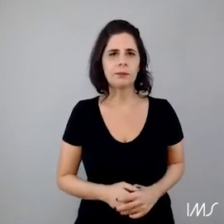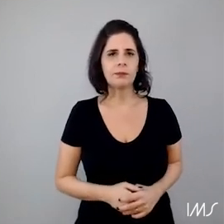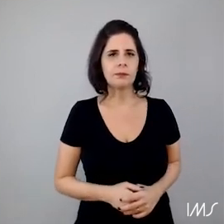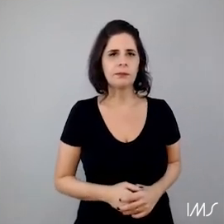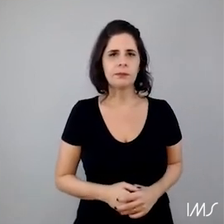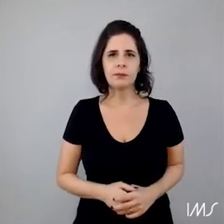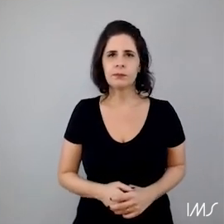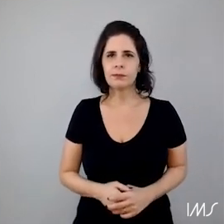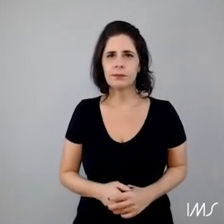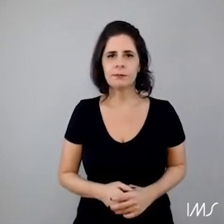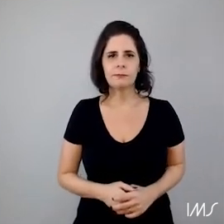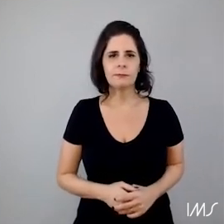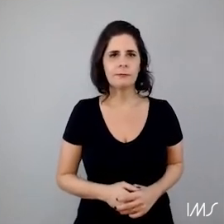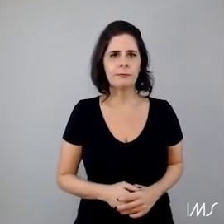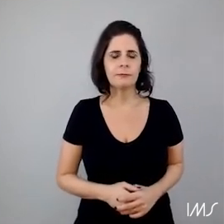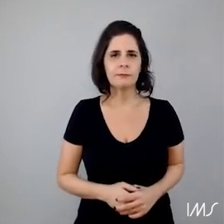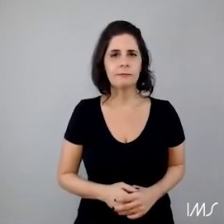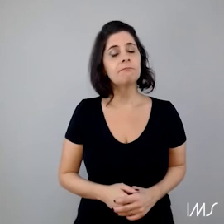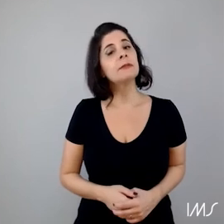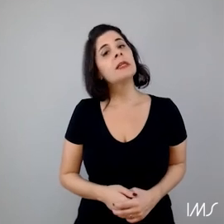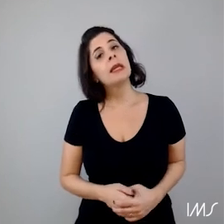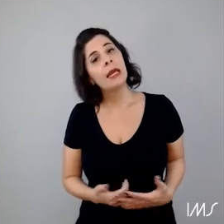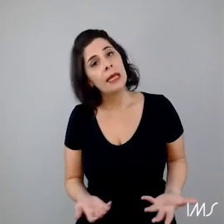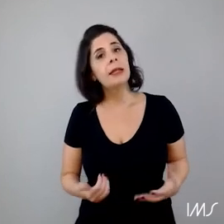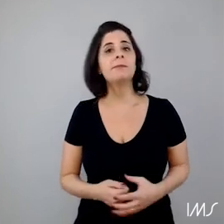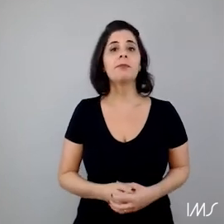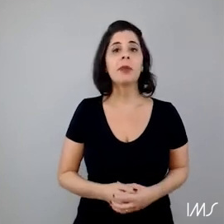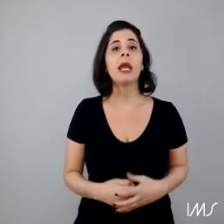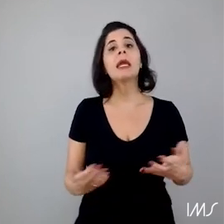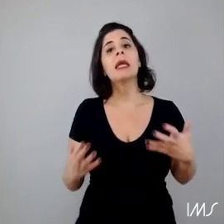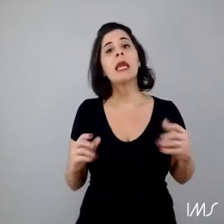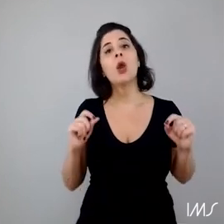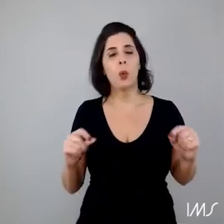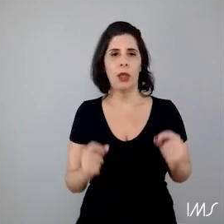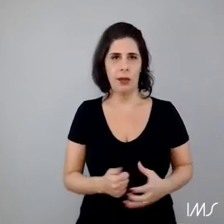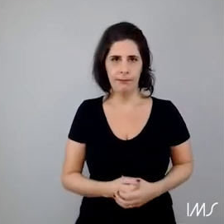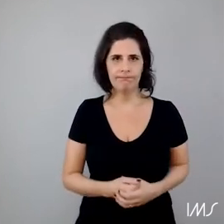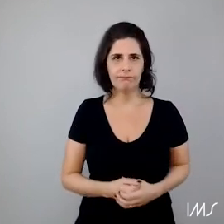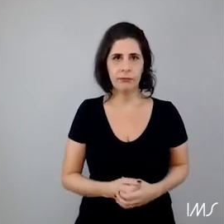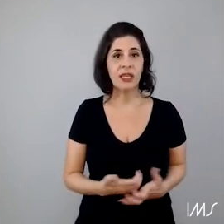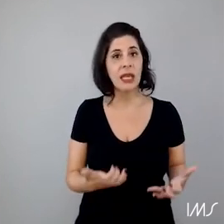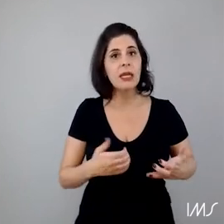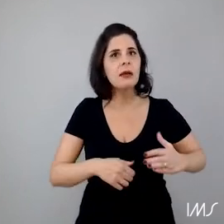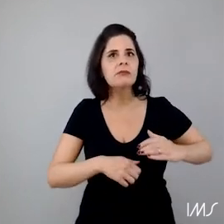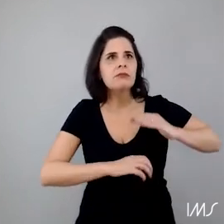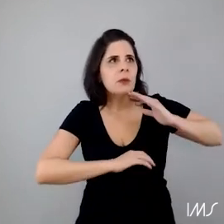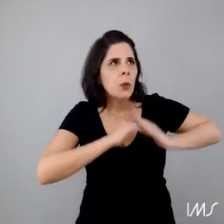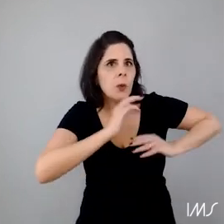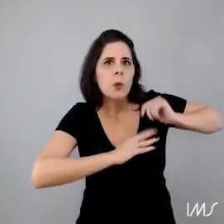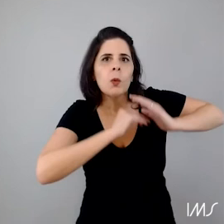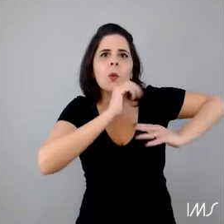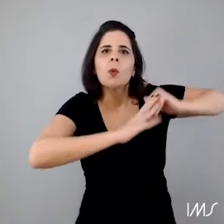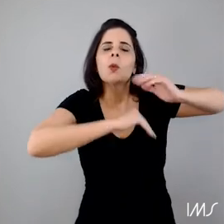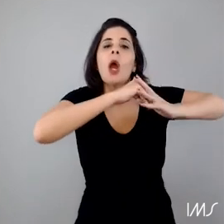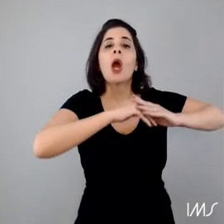construir um museu moderno, um museu onde você não entrasse lá como se está entrando